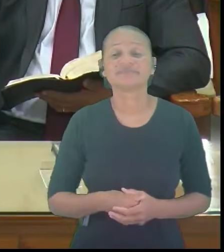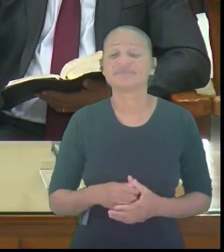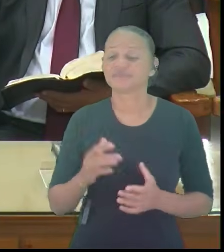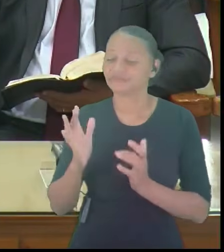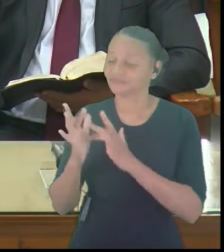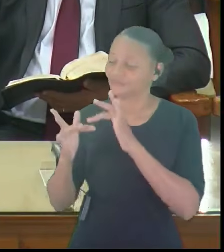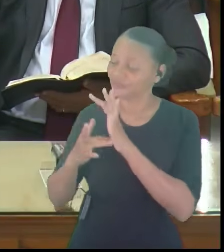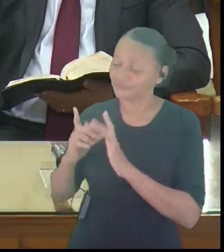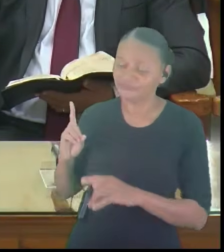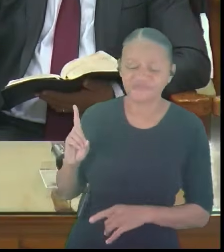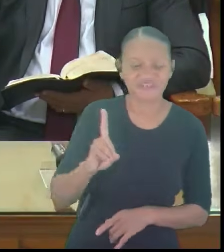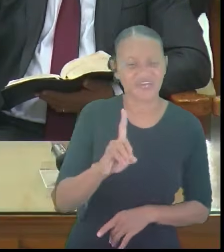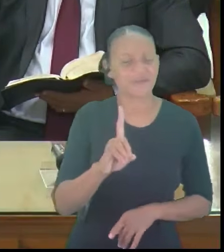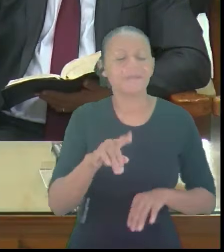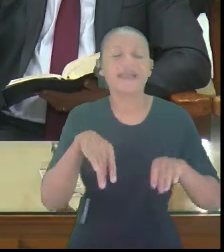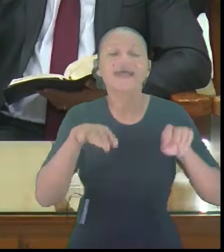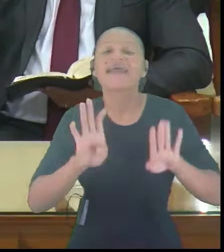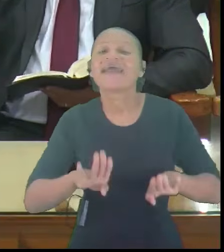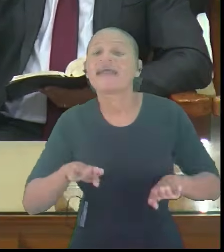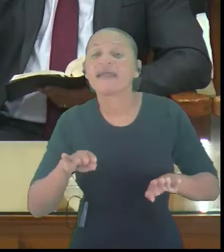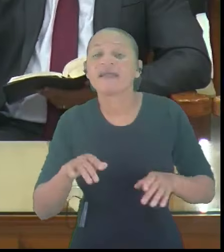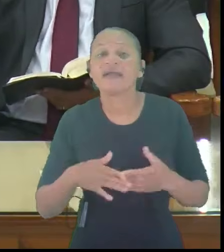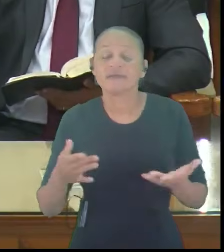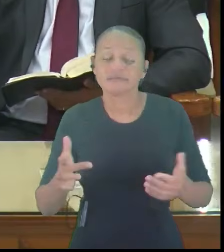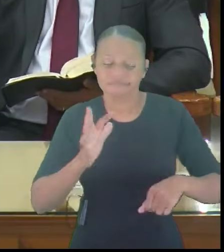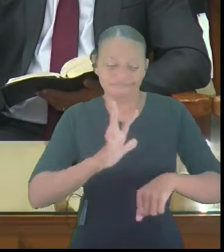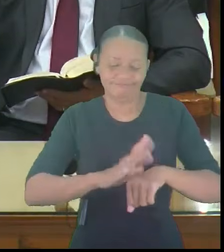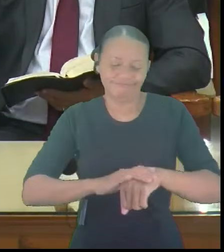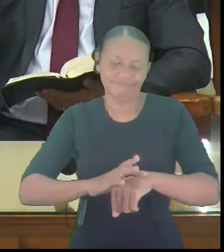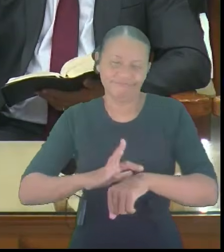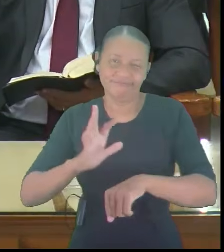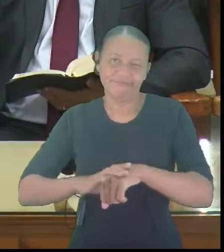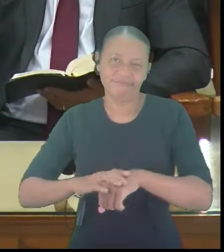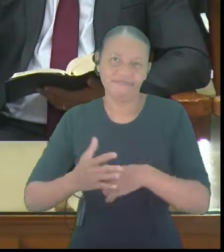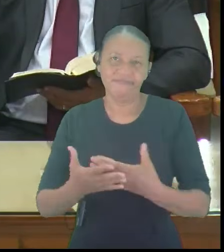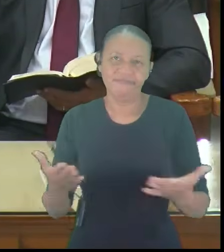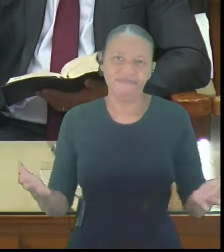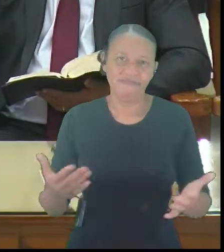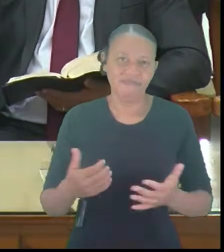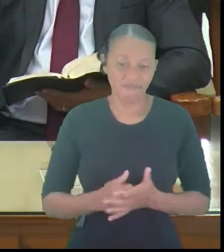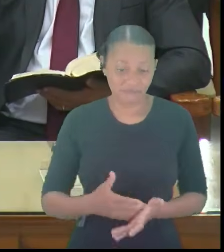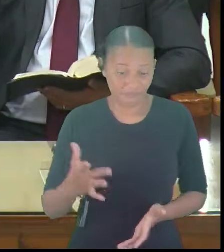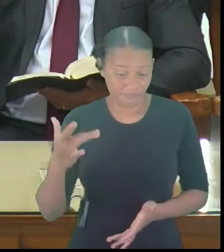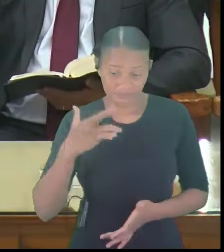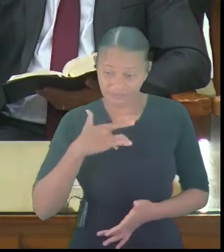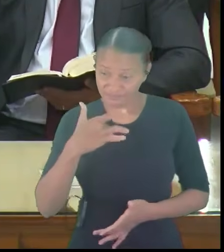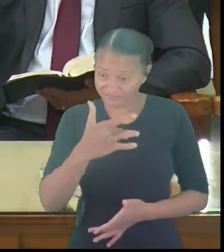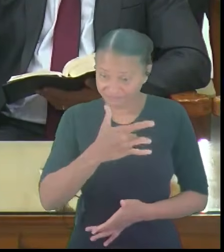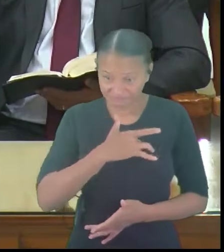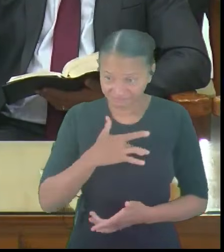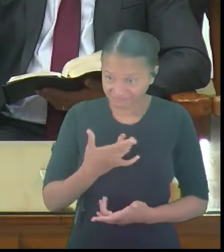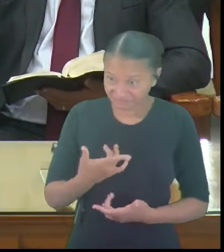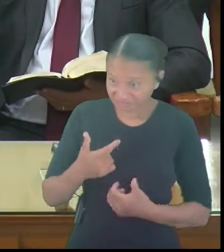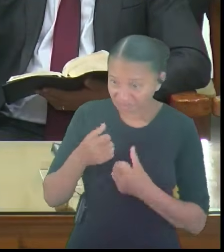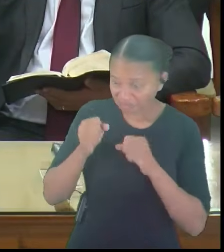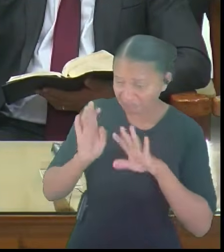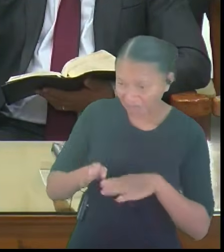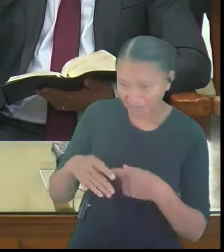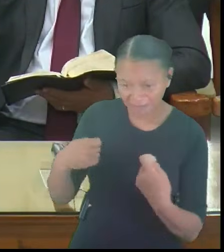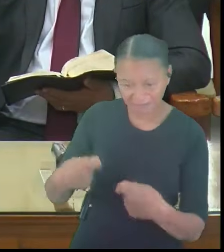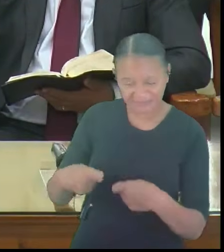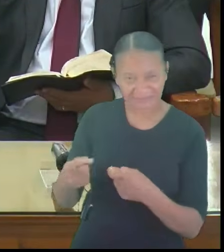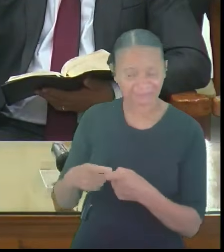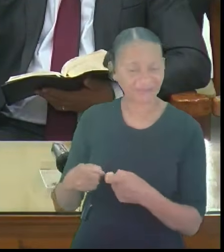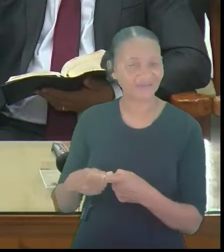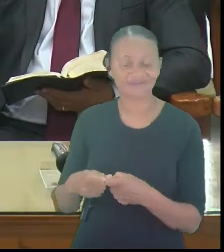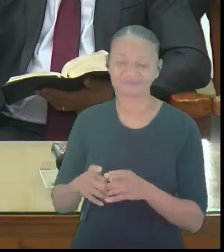Jesus veio para quem? Me ajudem. Os doentes. Ele disse, não são os sãos que necessitam de